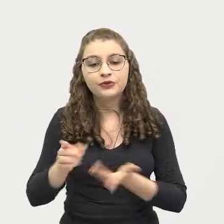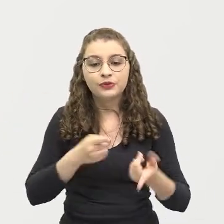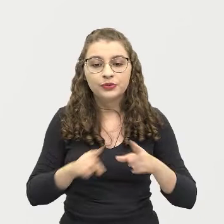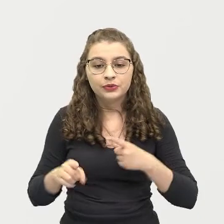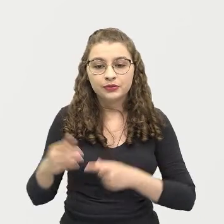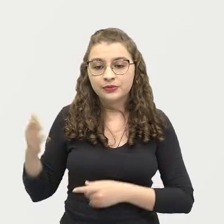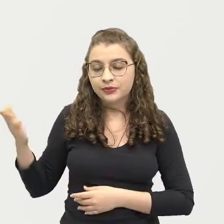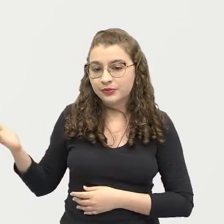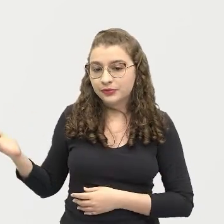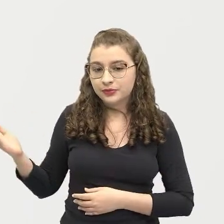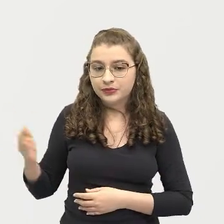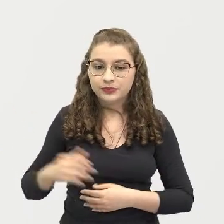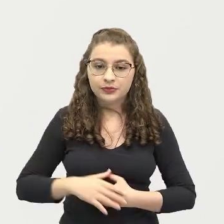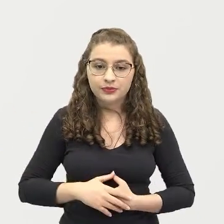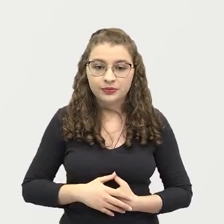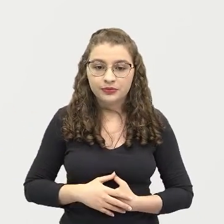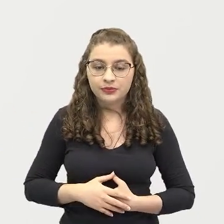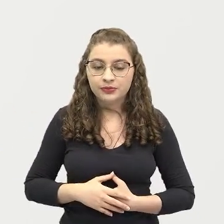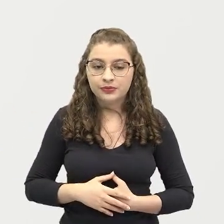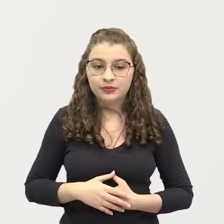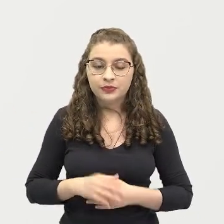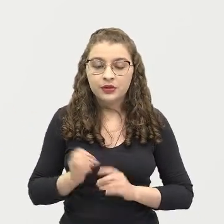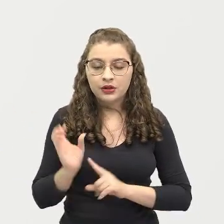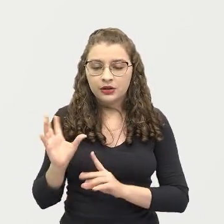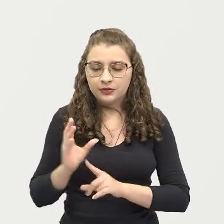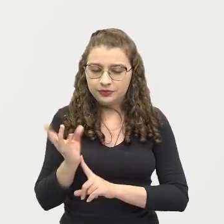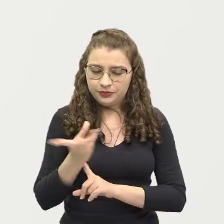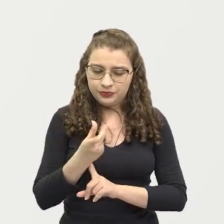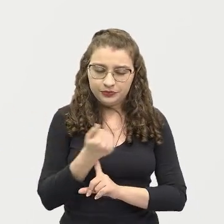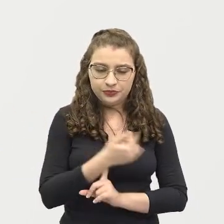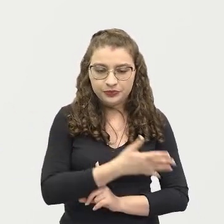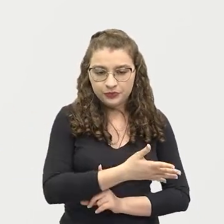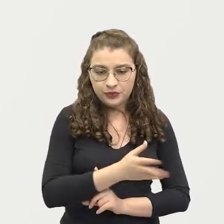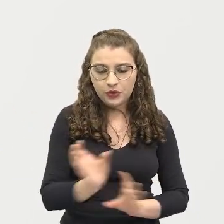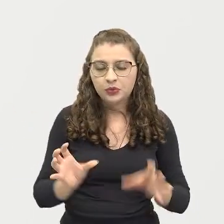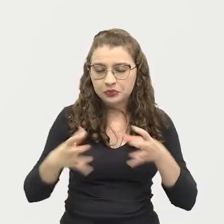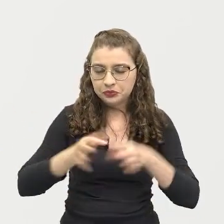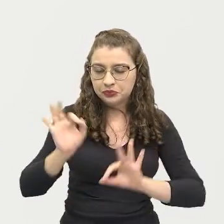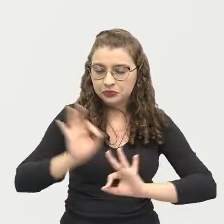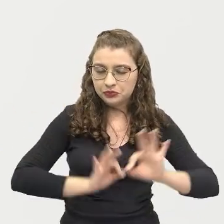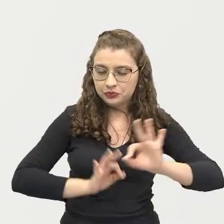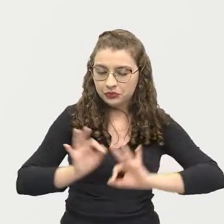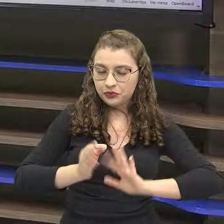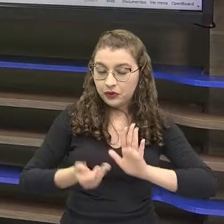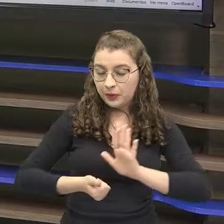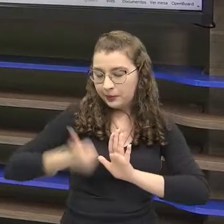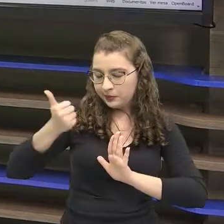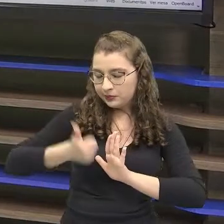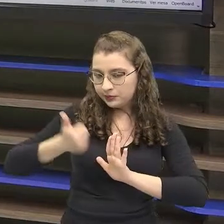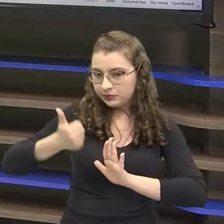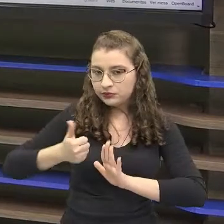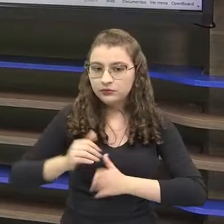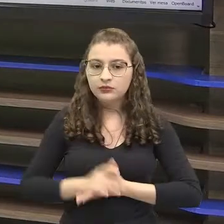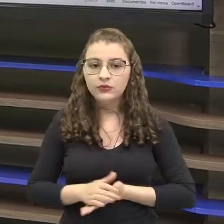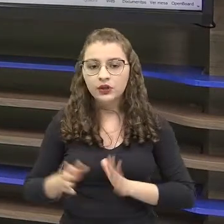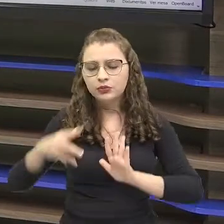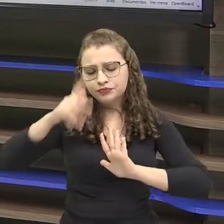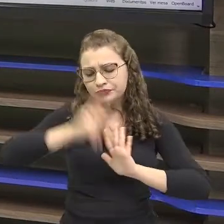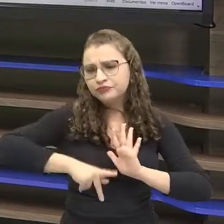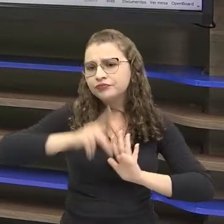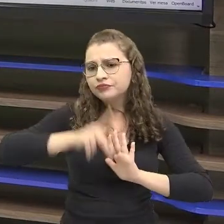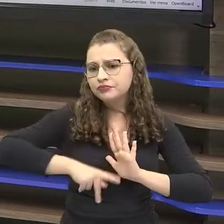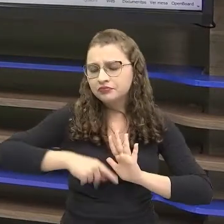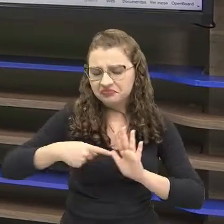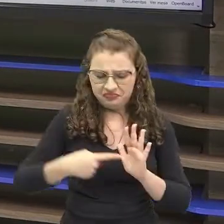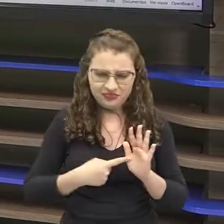bem, eles tinham, o pessoal da Semana da Arte Moderna, os modernistas, essa primeira geração, eles tinham um projeto, né,